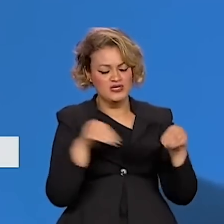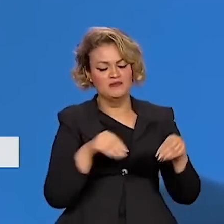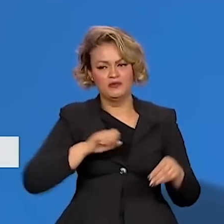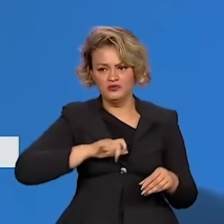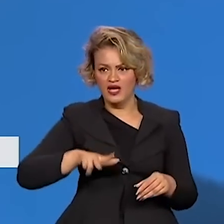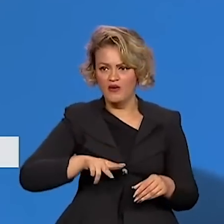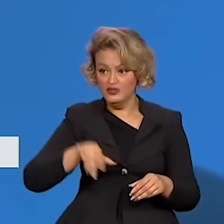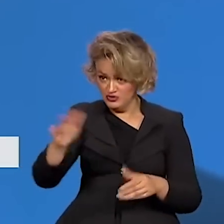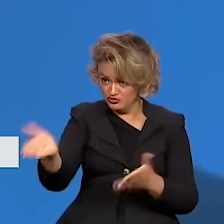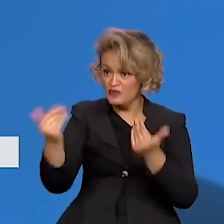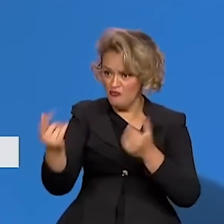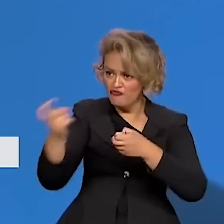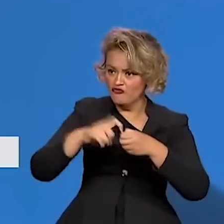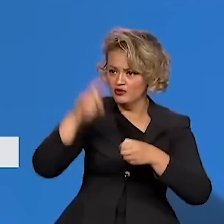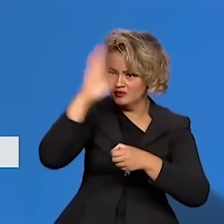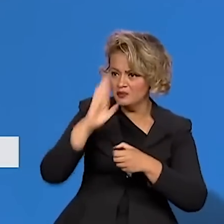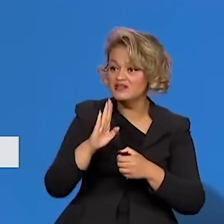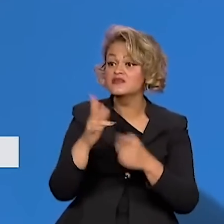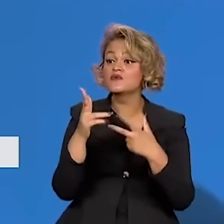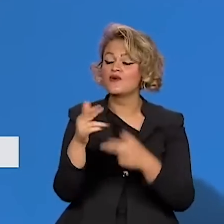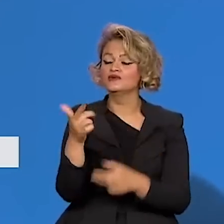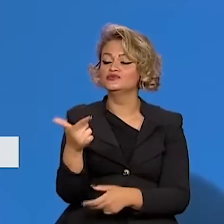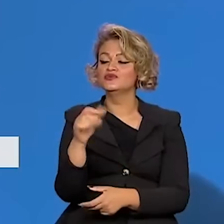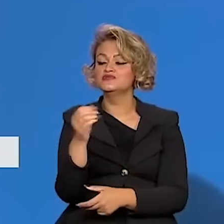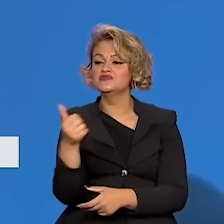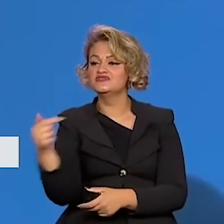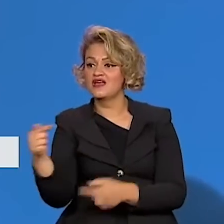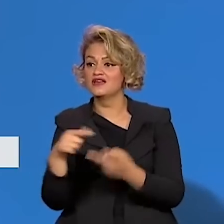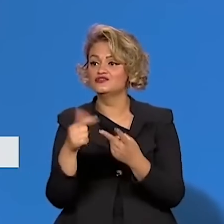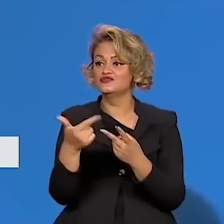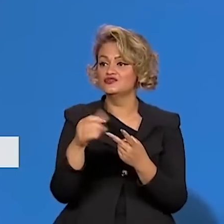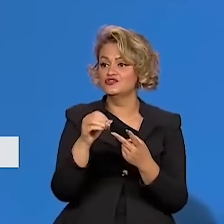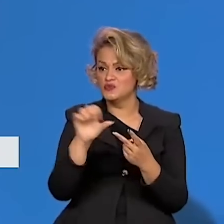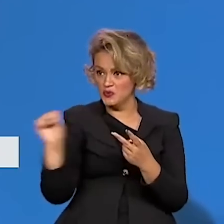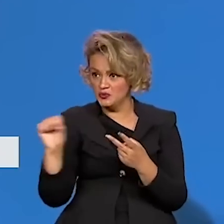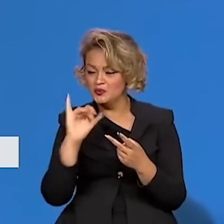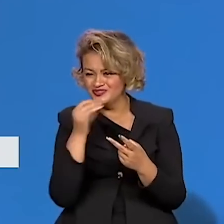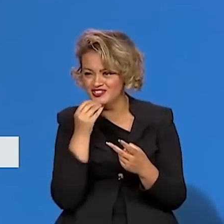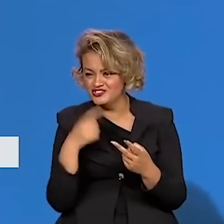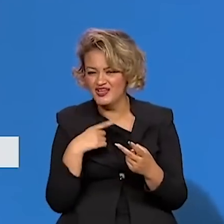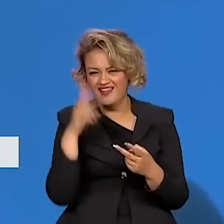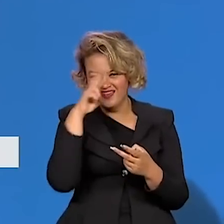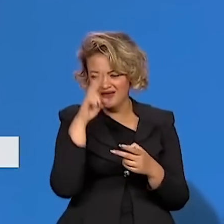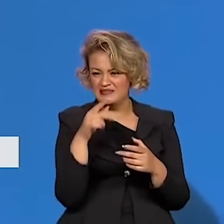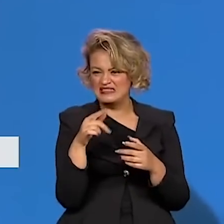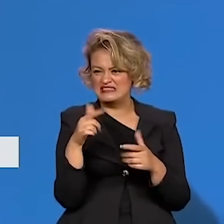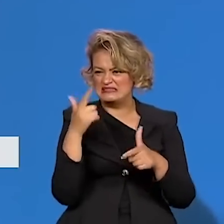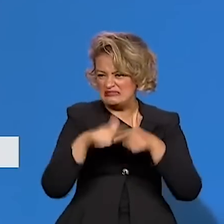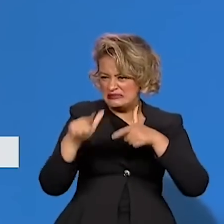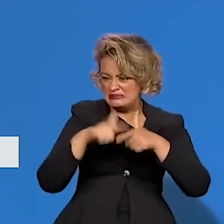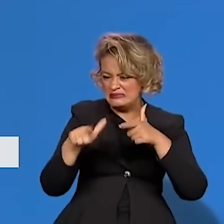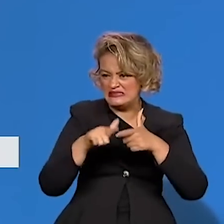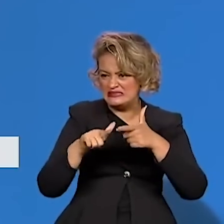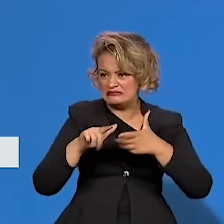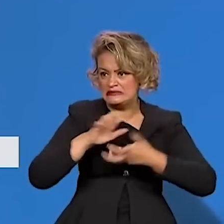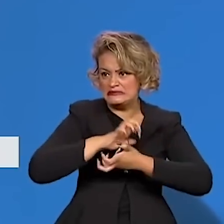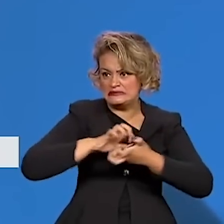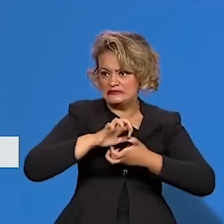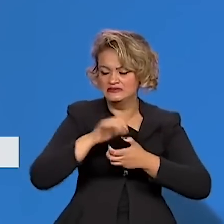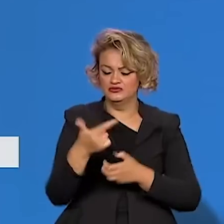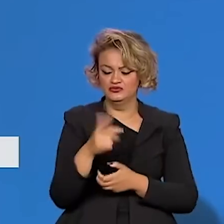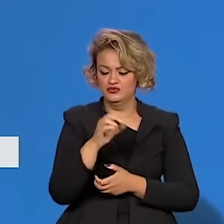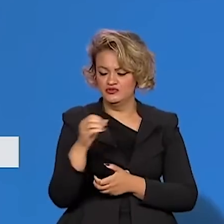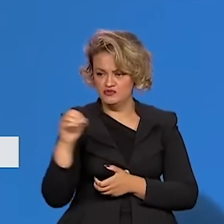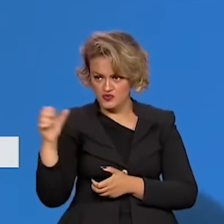oportunidade como fizemos em 2007 e 2008 porque quando houve a crise de 2008 o Brasil foi o primeiro